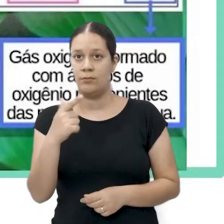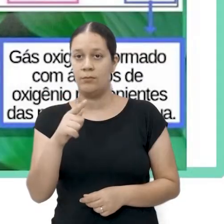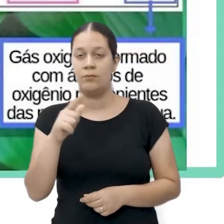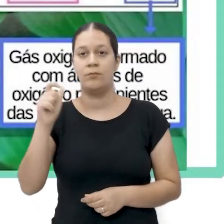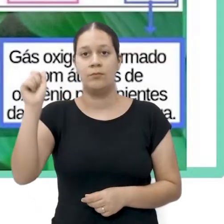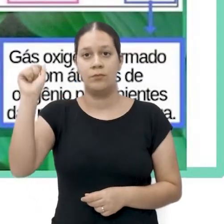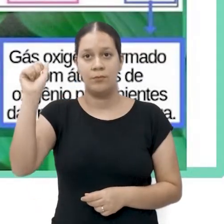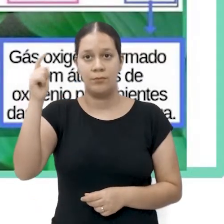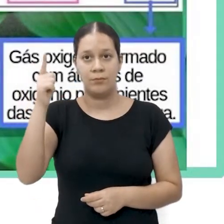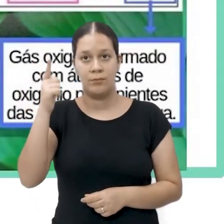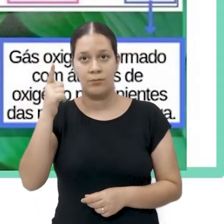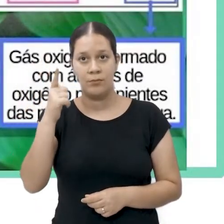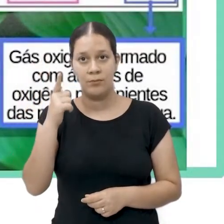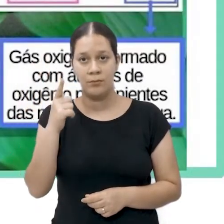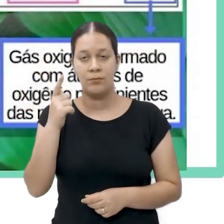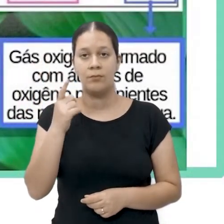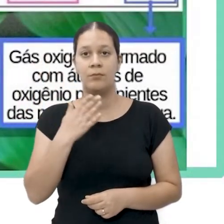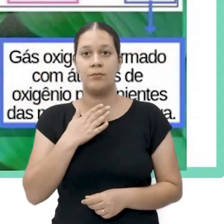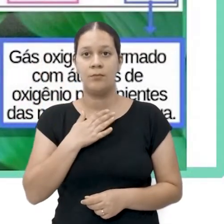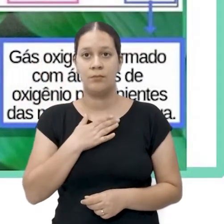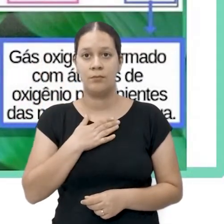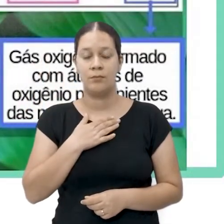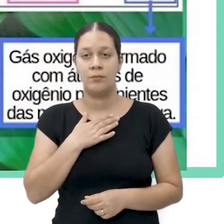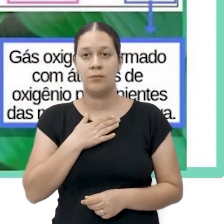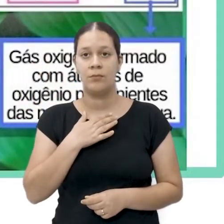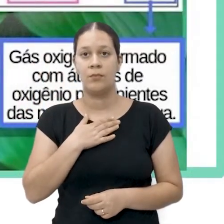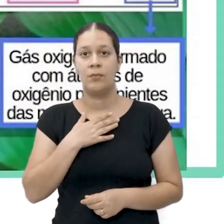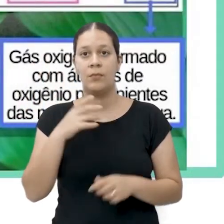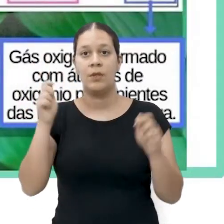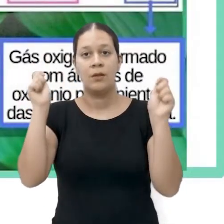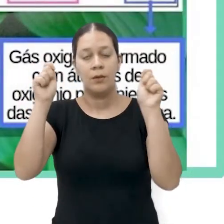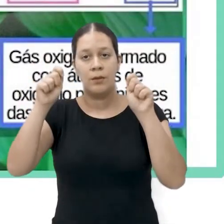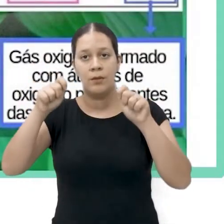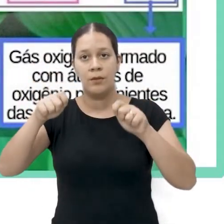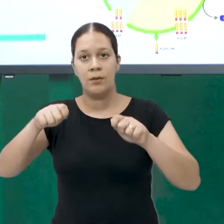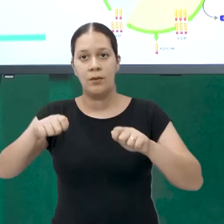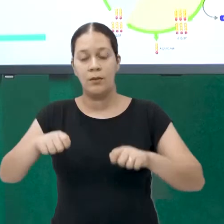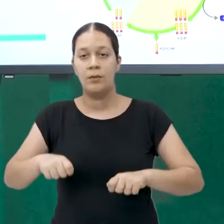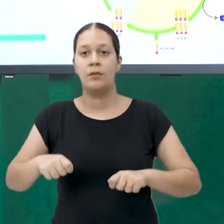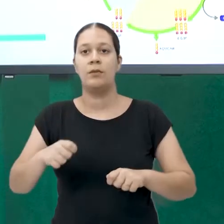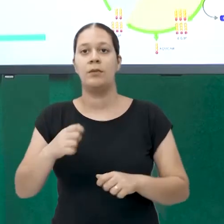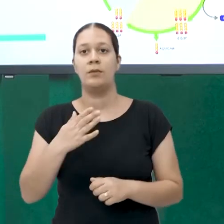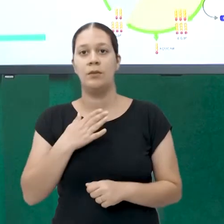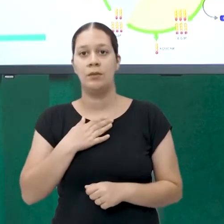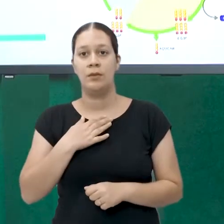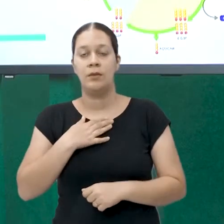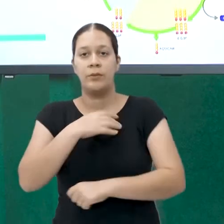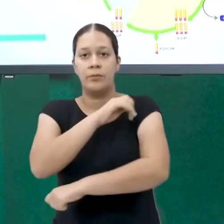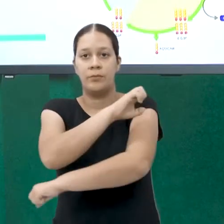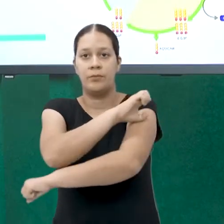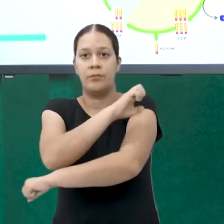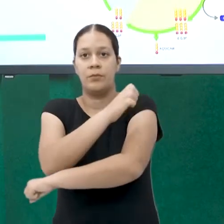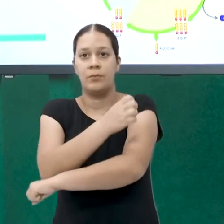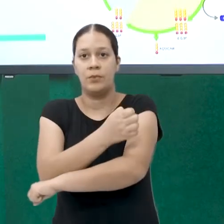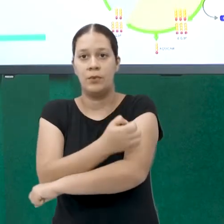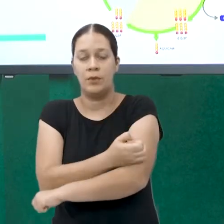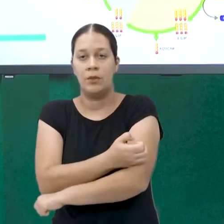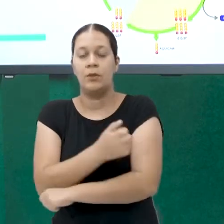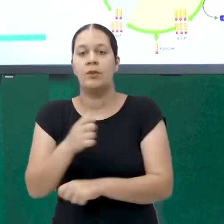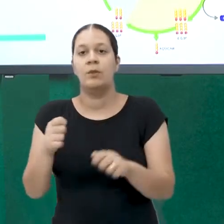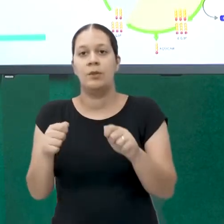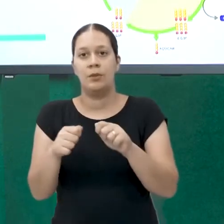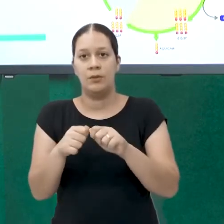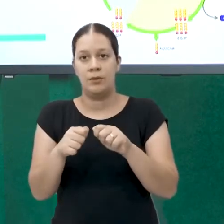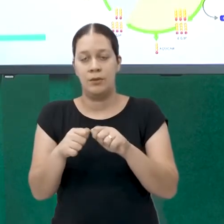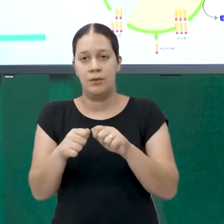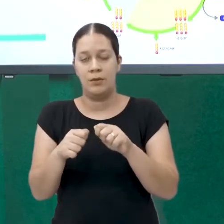tenho luz atuando diretamente em mim aqui, tá? Eu posso direcionar a minha energia para